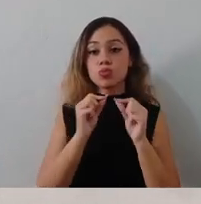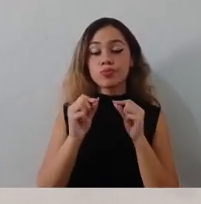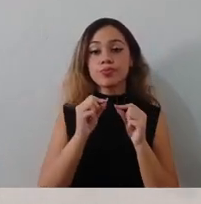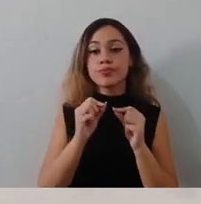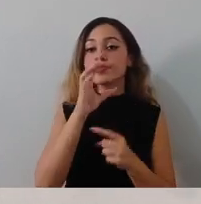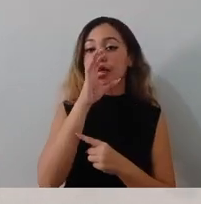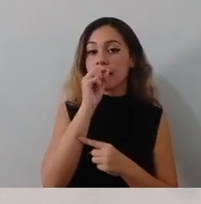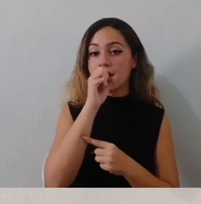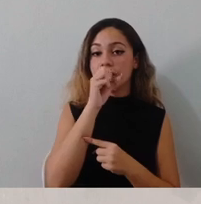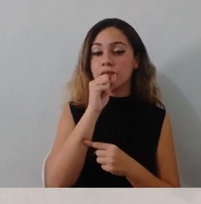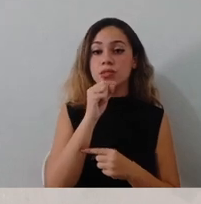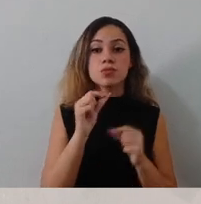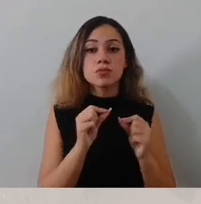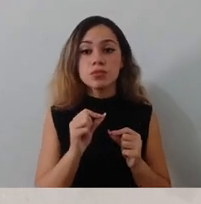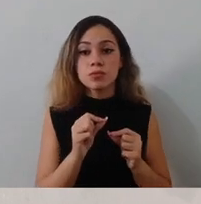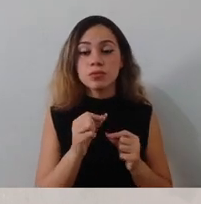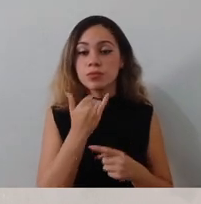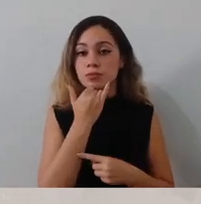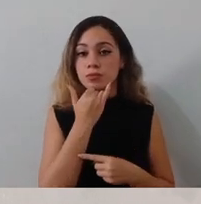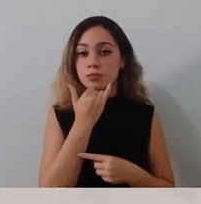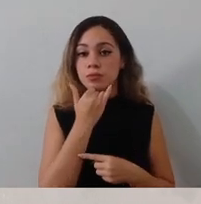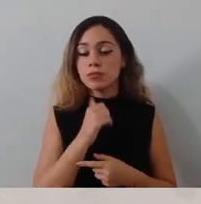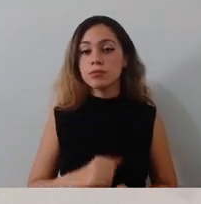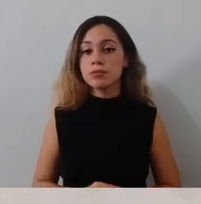Maio Laranja... Oi?